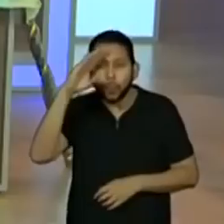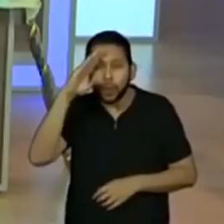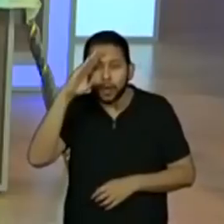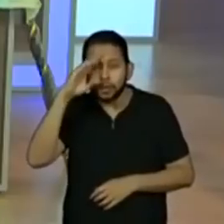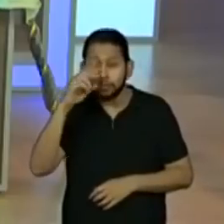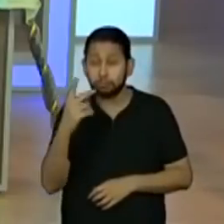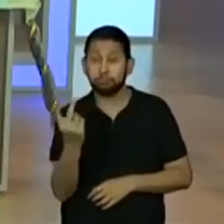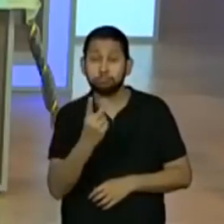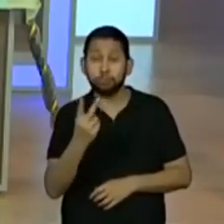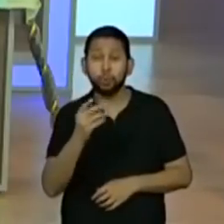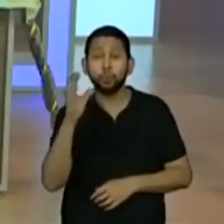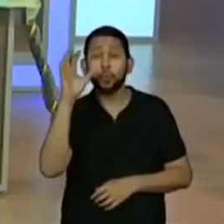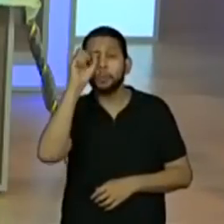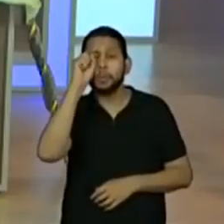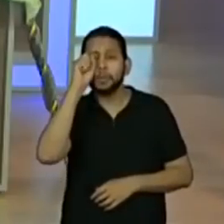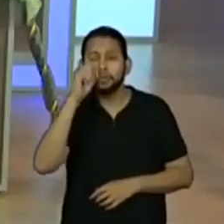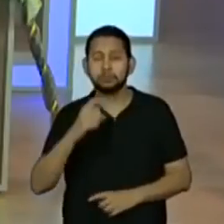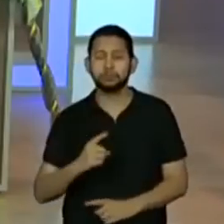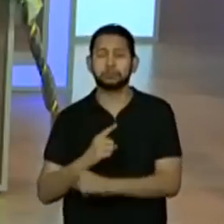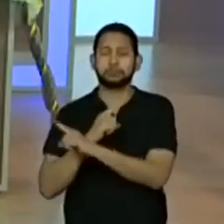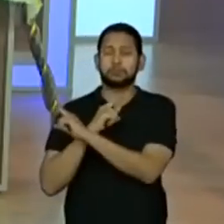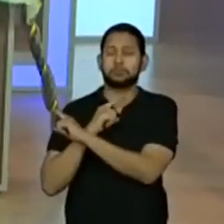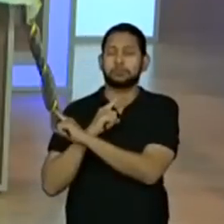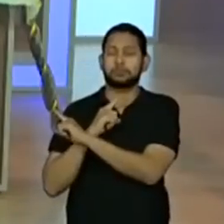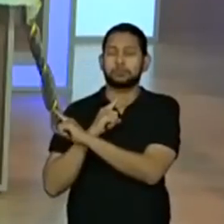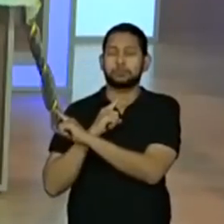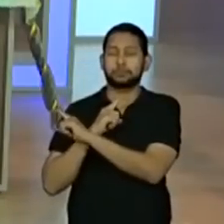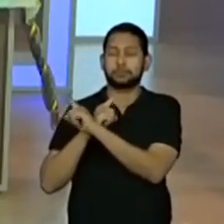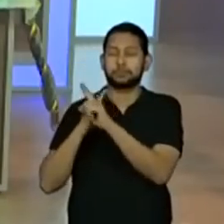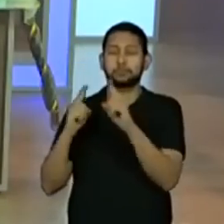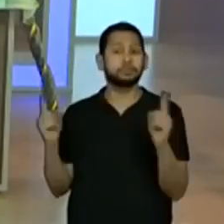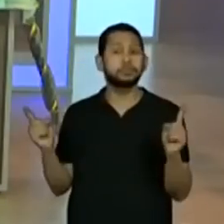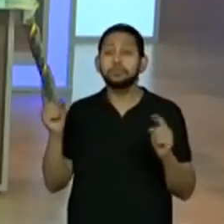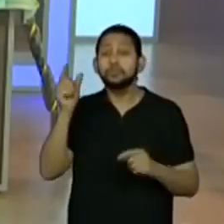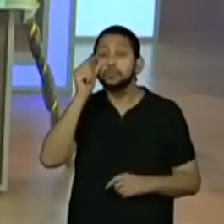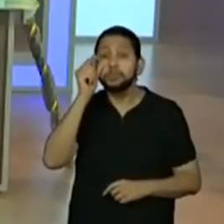passou, olhando para frente. Quando chegou na sala onde estava